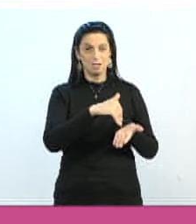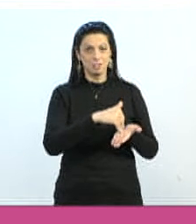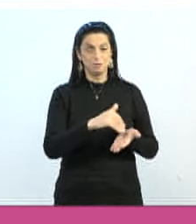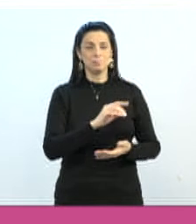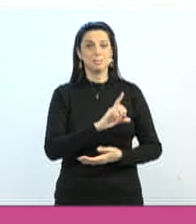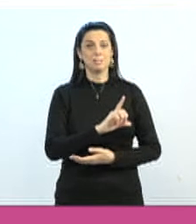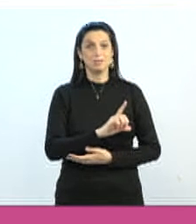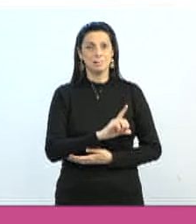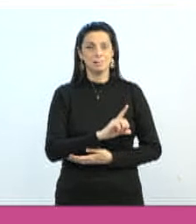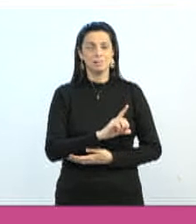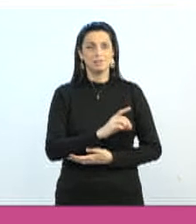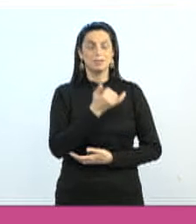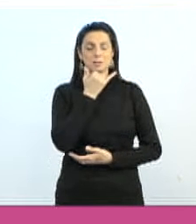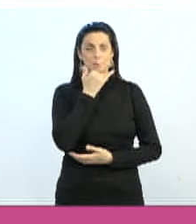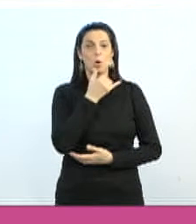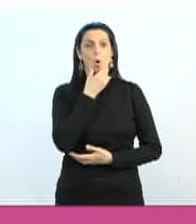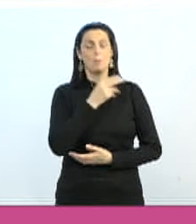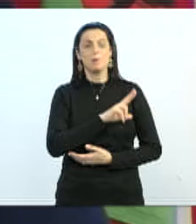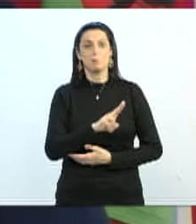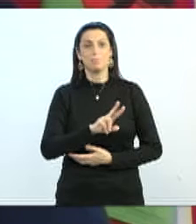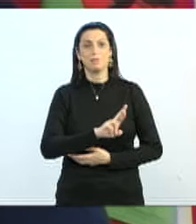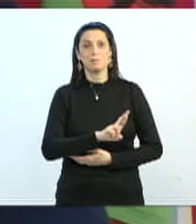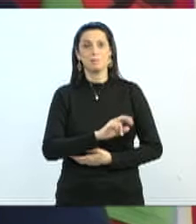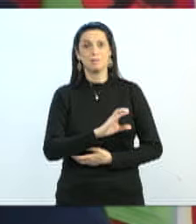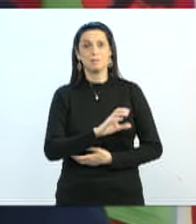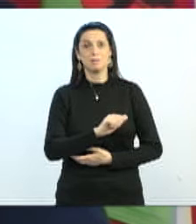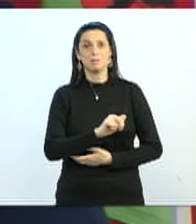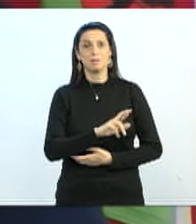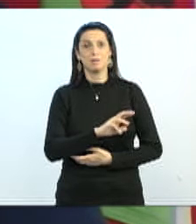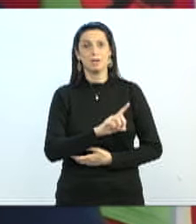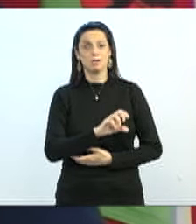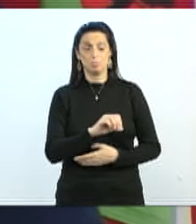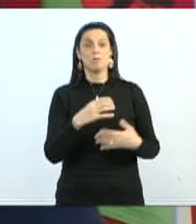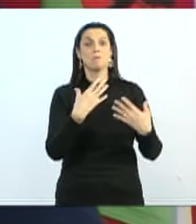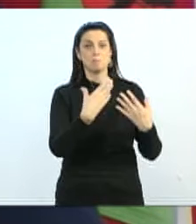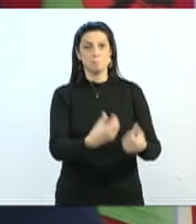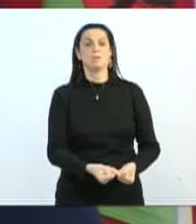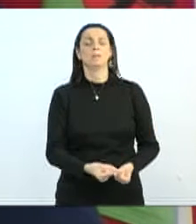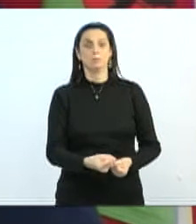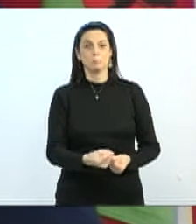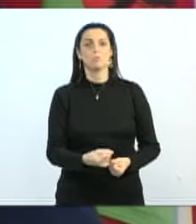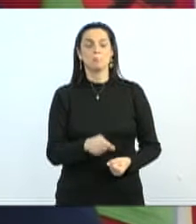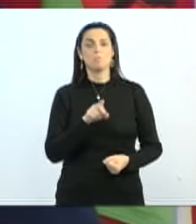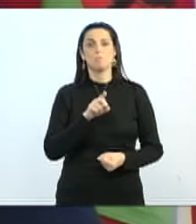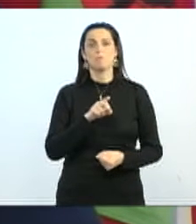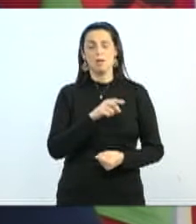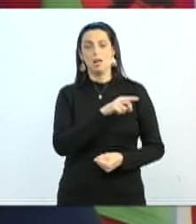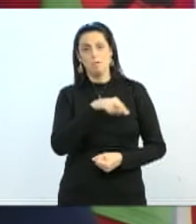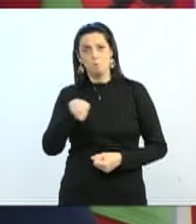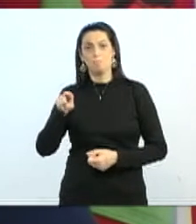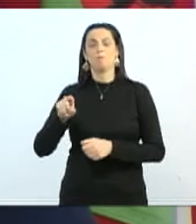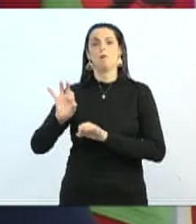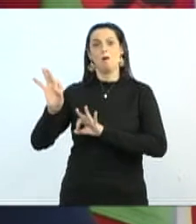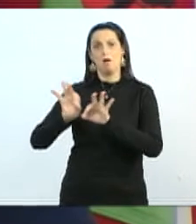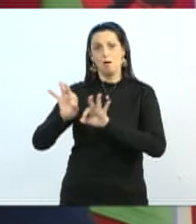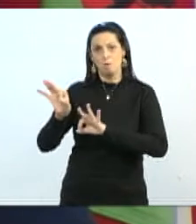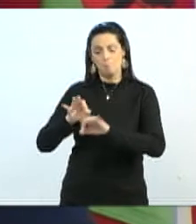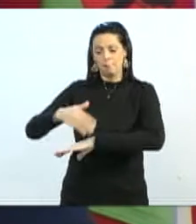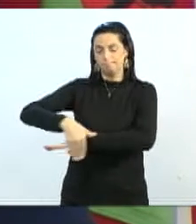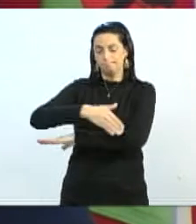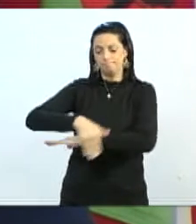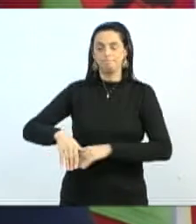CEURB, o Ricardo, por ter atendido a indicação aí da comunidade, oferecendo mais segurança. Assim como também